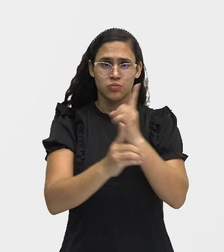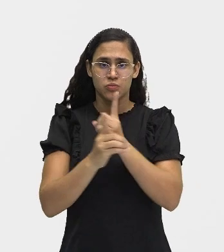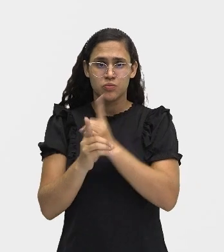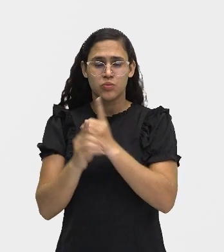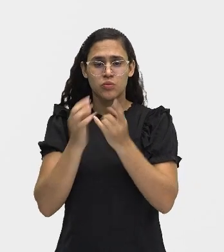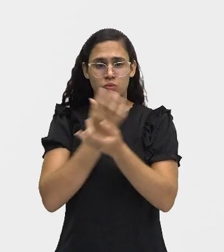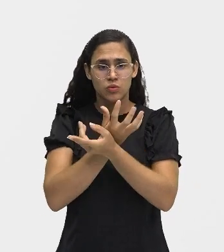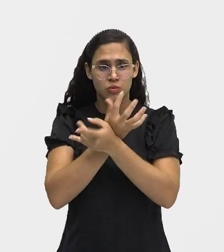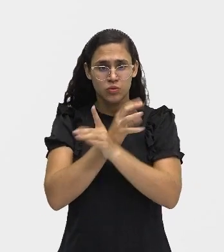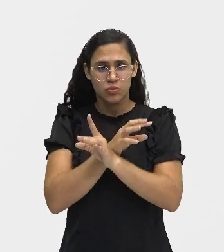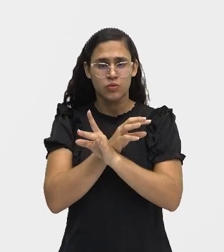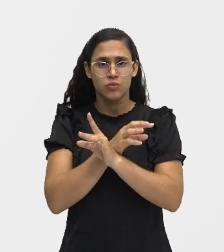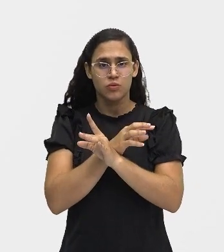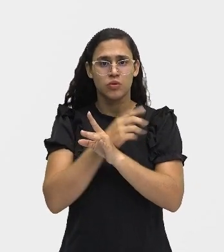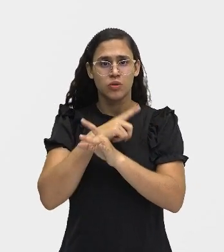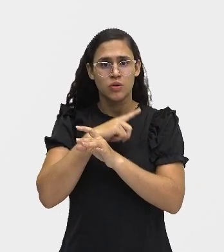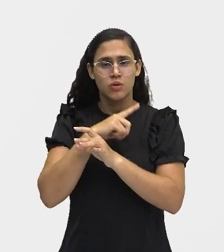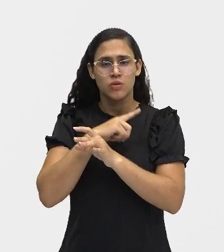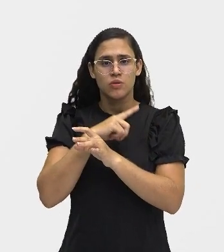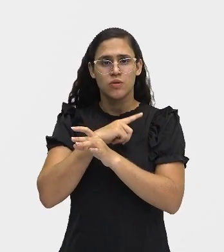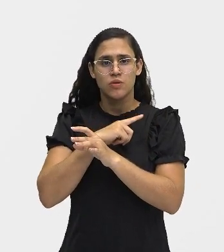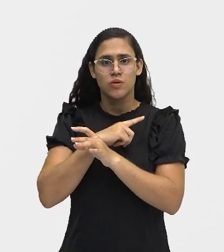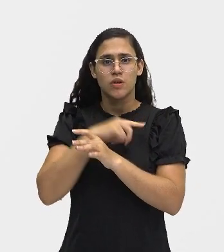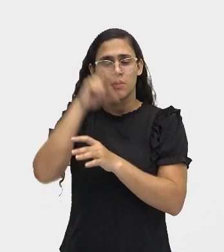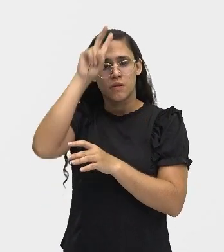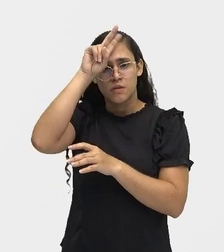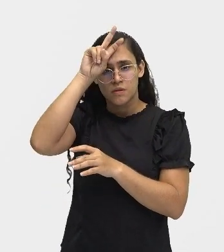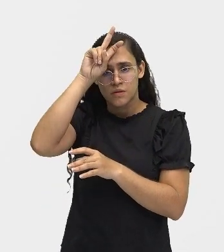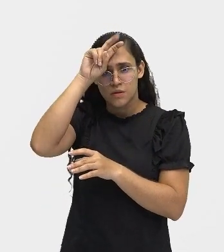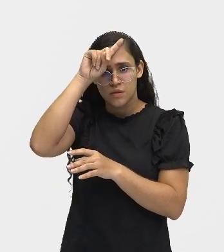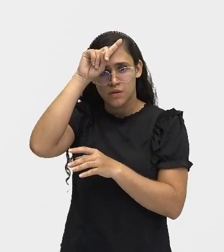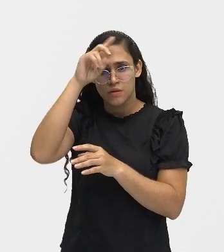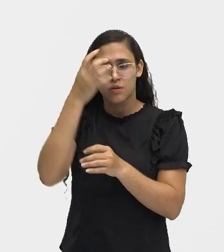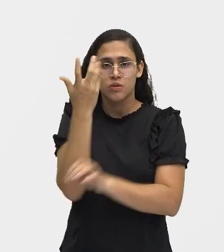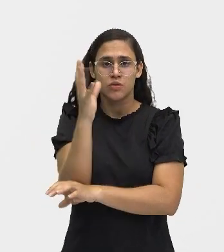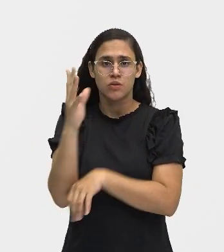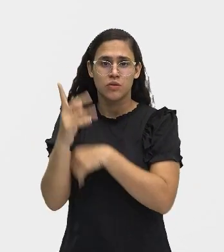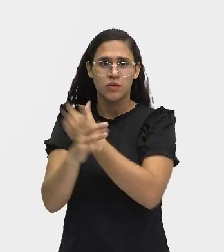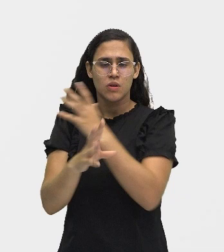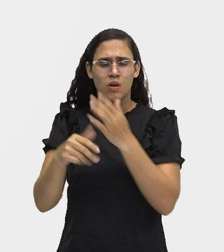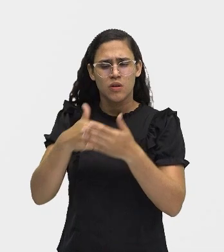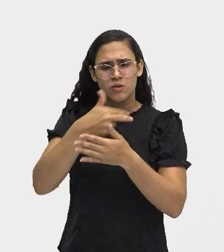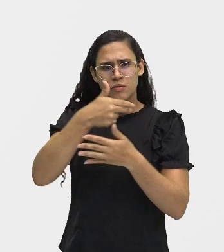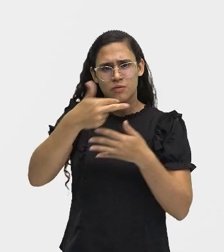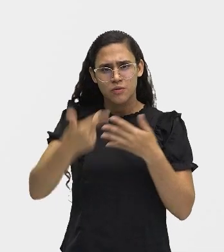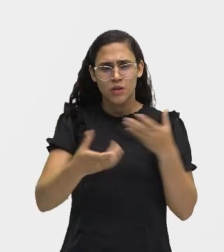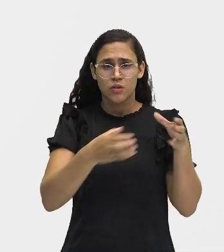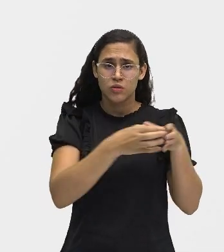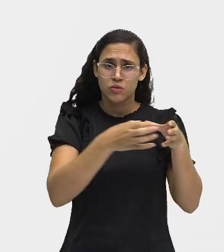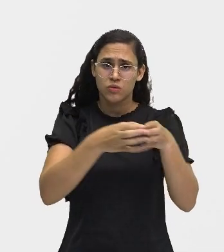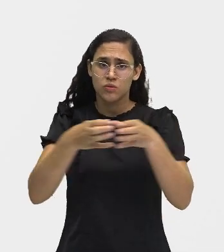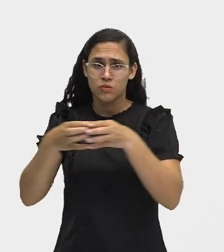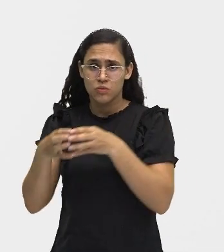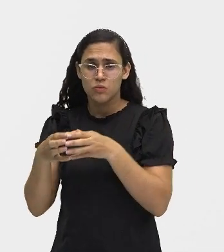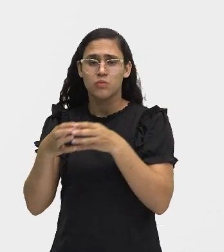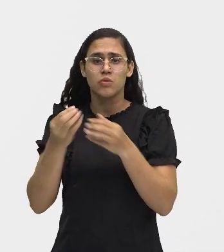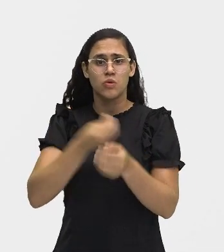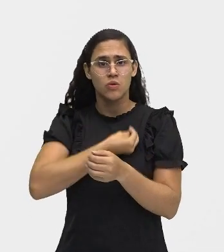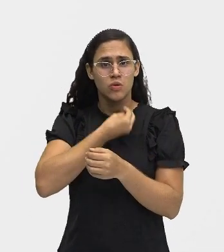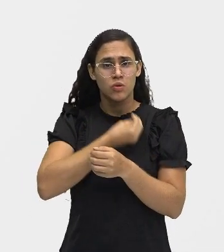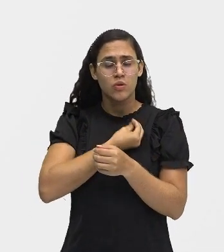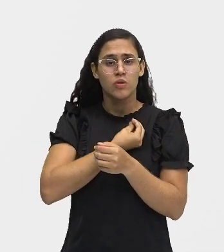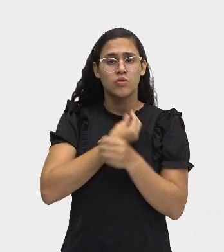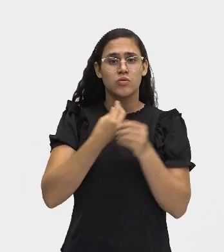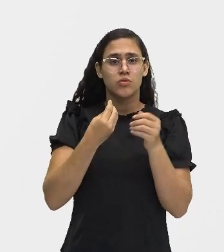dos fósseis, que tem também fósseis de insetos, de plantas, de vários outros seres vivos que nos mostram animais